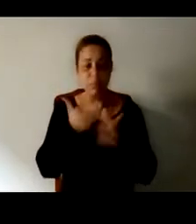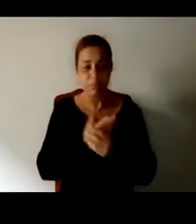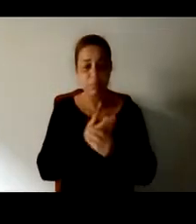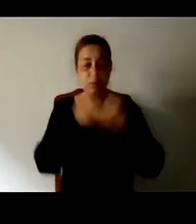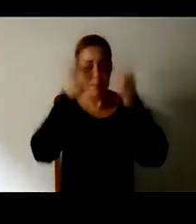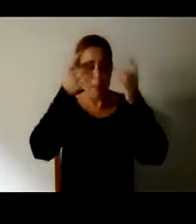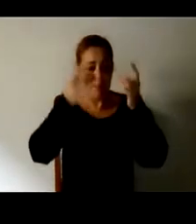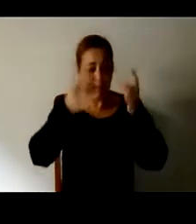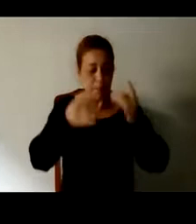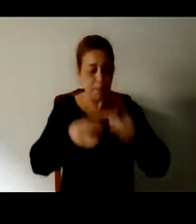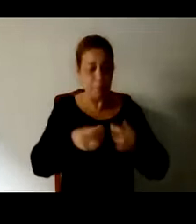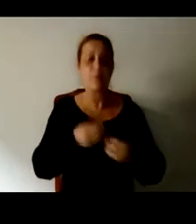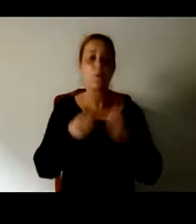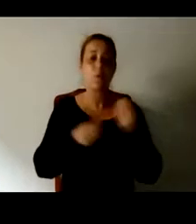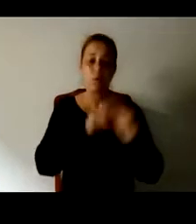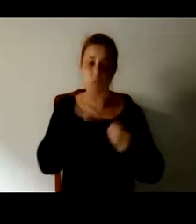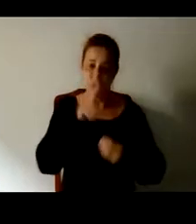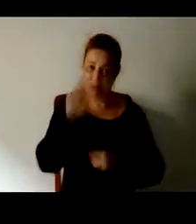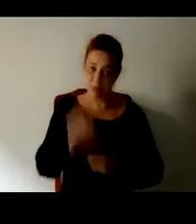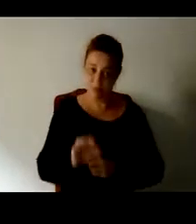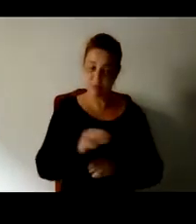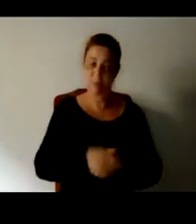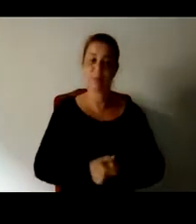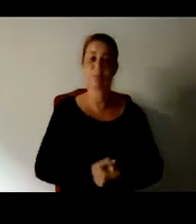como que mexe com ela.